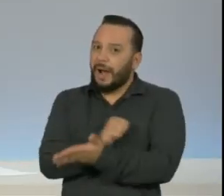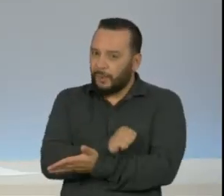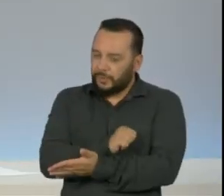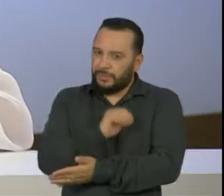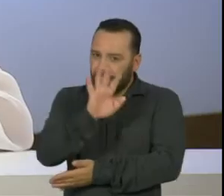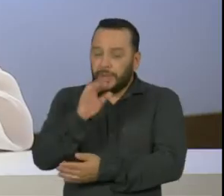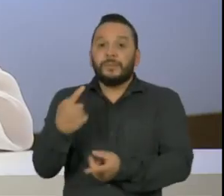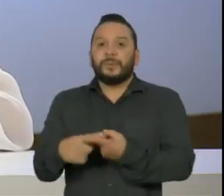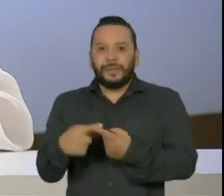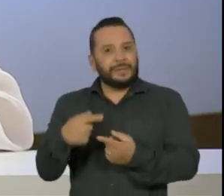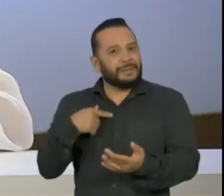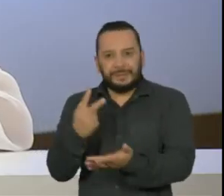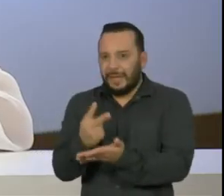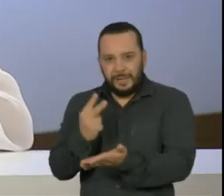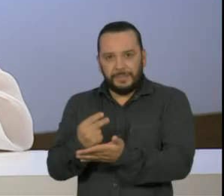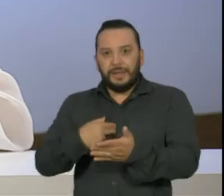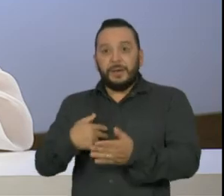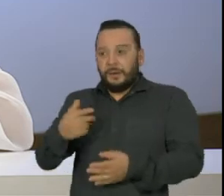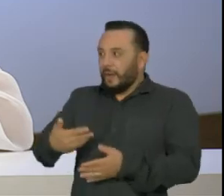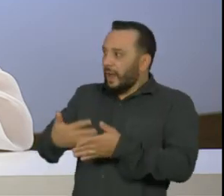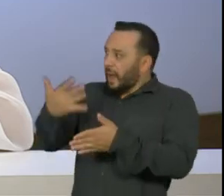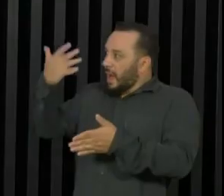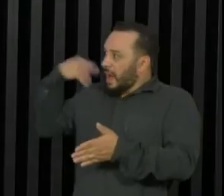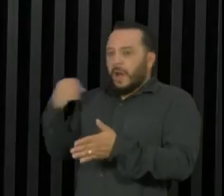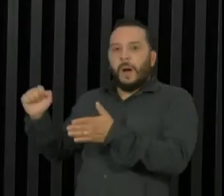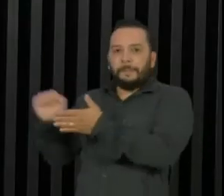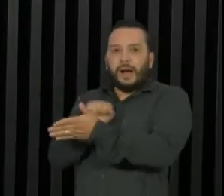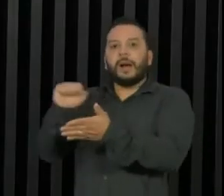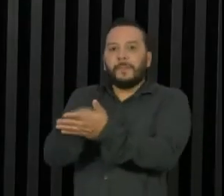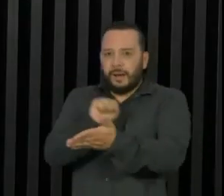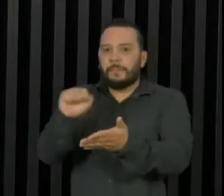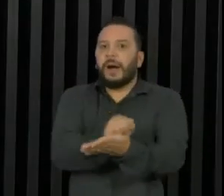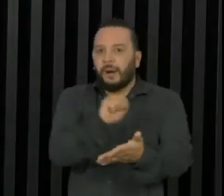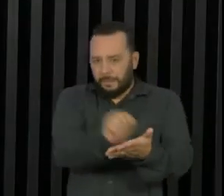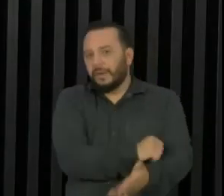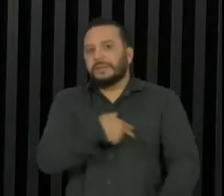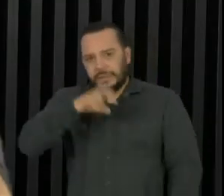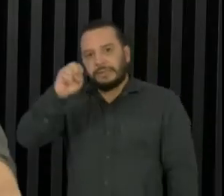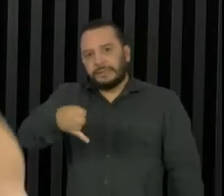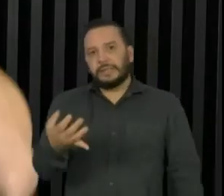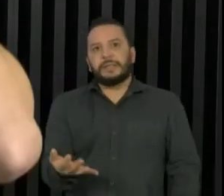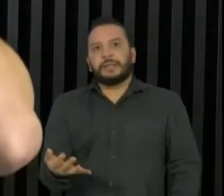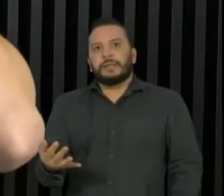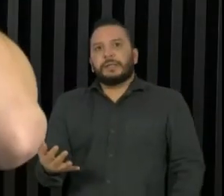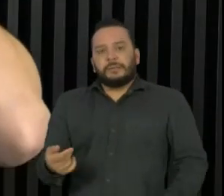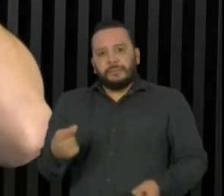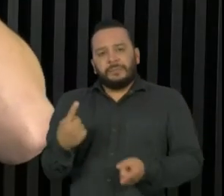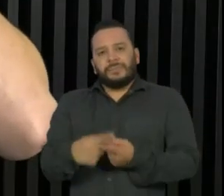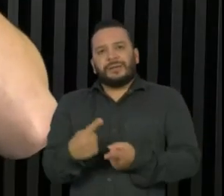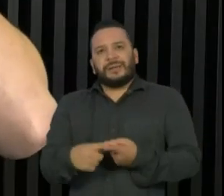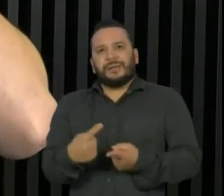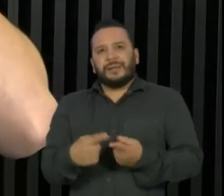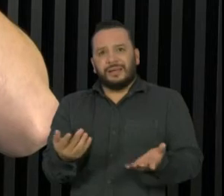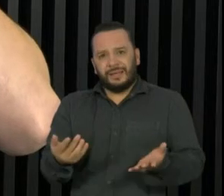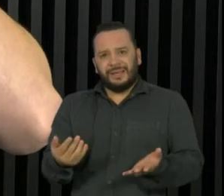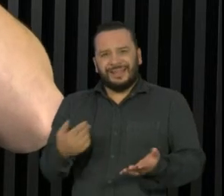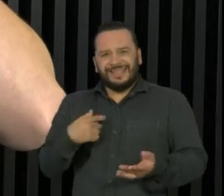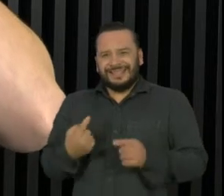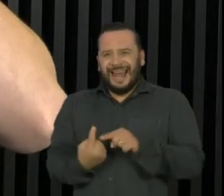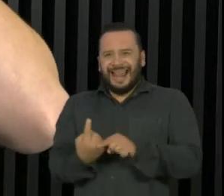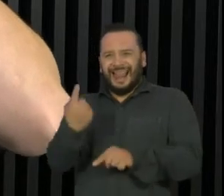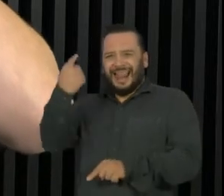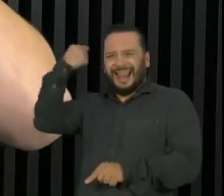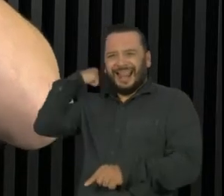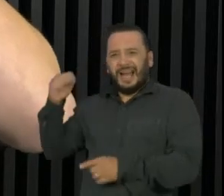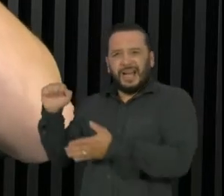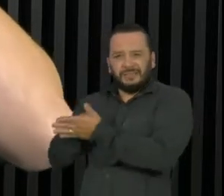tweets regularmente, eu apago todos os tweets do passado. Tá? Mas isso é puramente em função de não deixar arquivos de tweets antigos. E eu acho